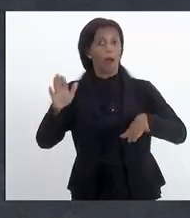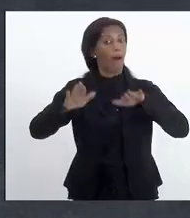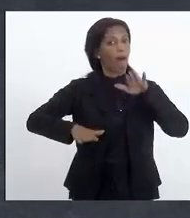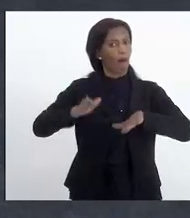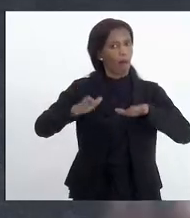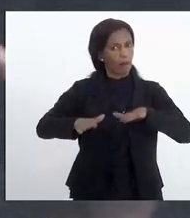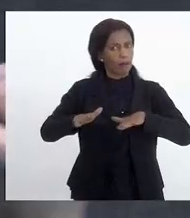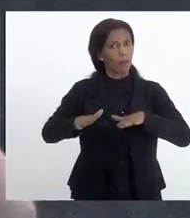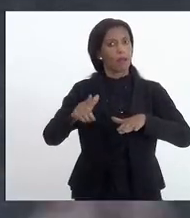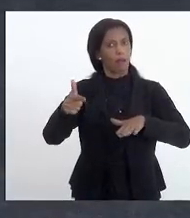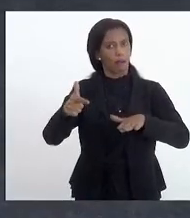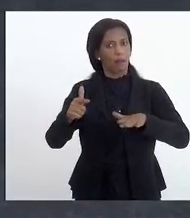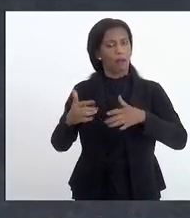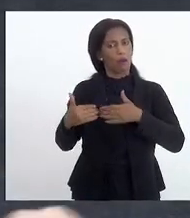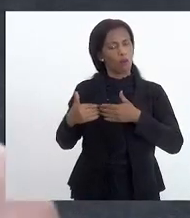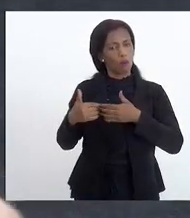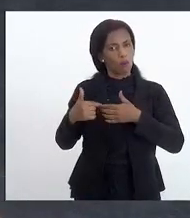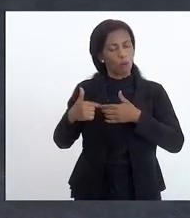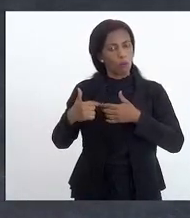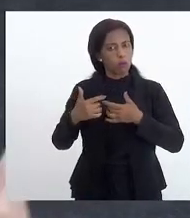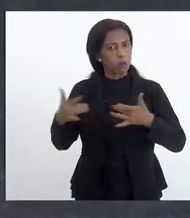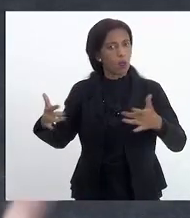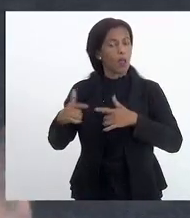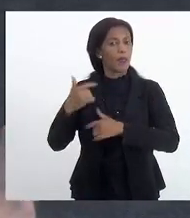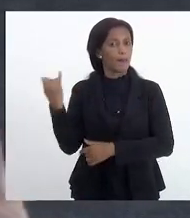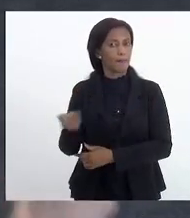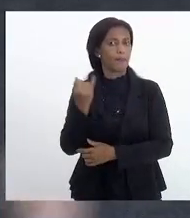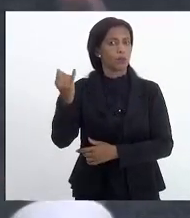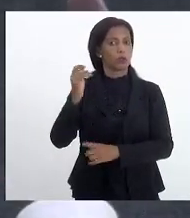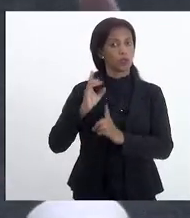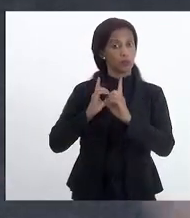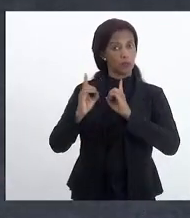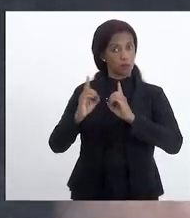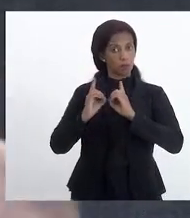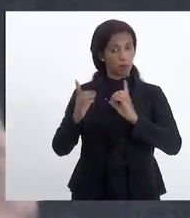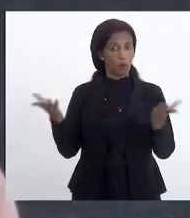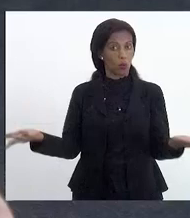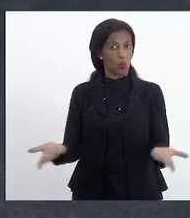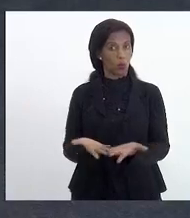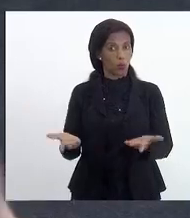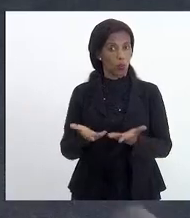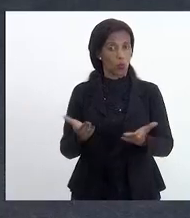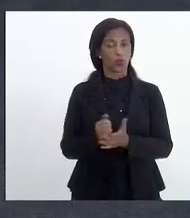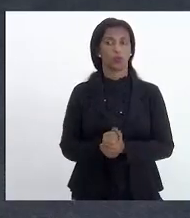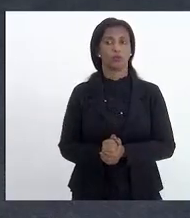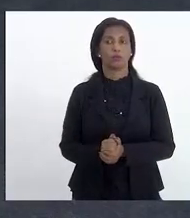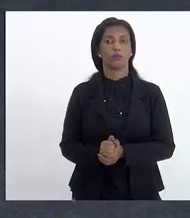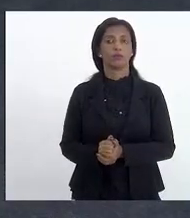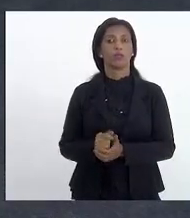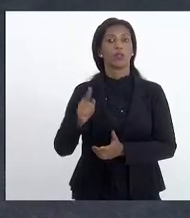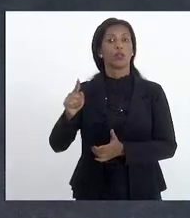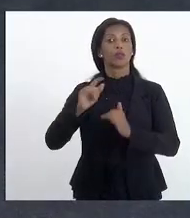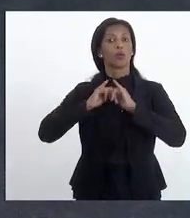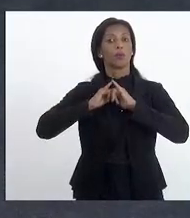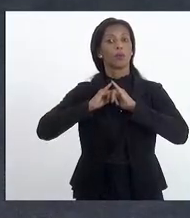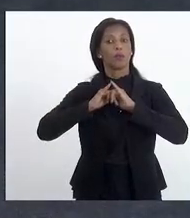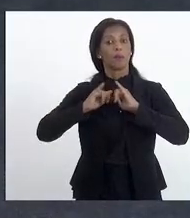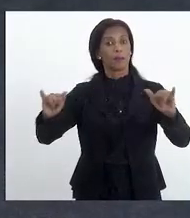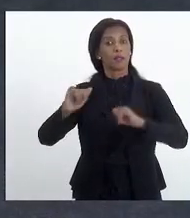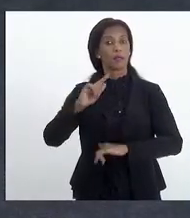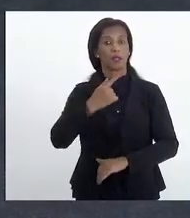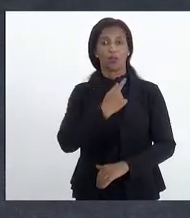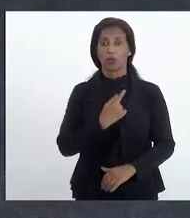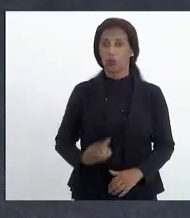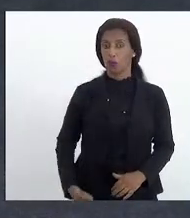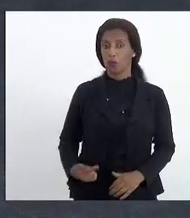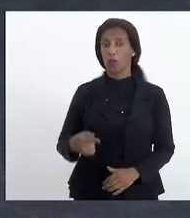é um gesto importante, atenua, até porque há um debate que vai ser travado hoje sobre essas mensagens do governo, sobre